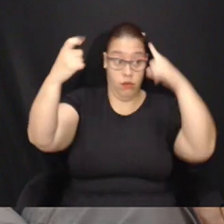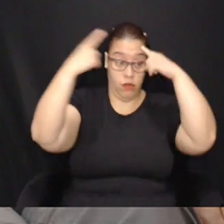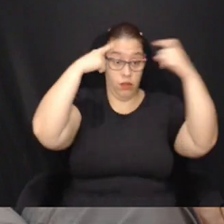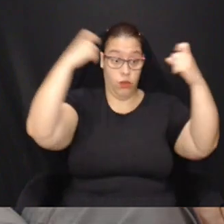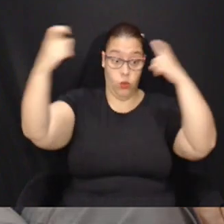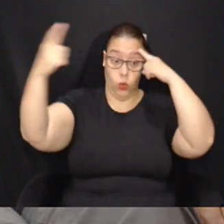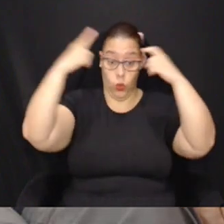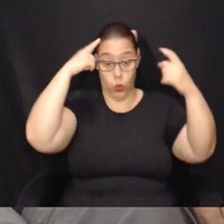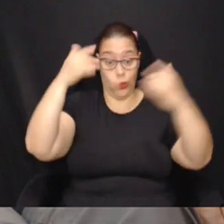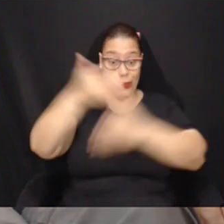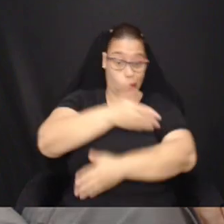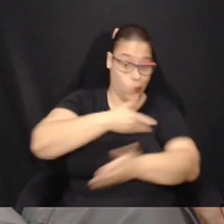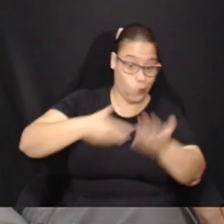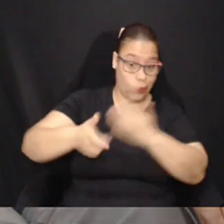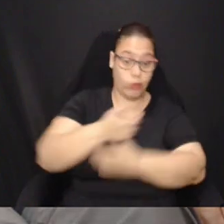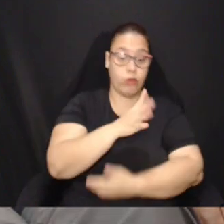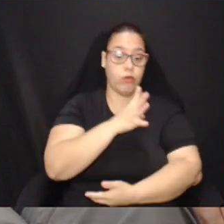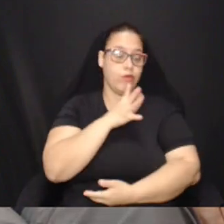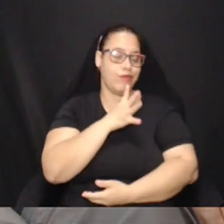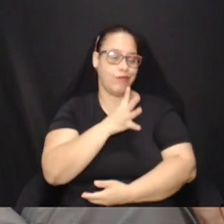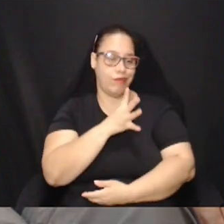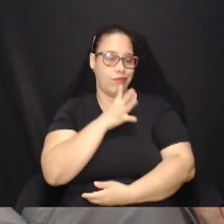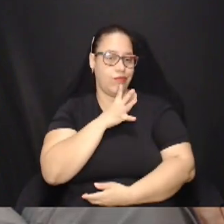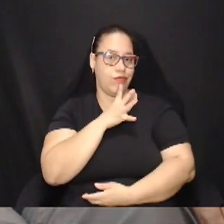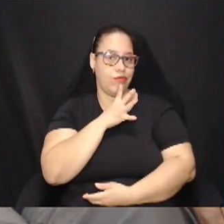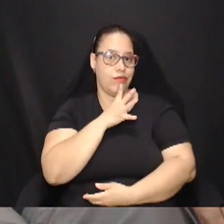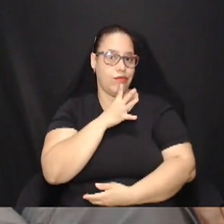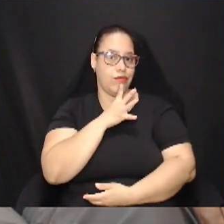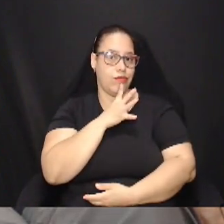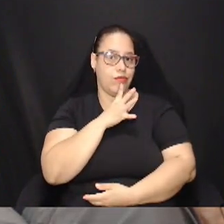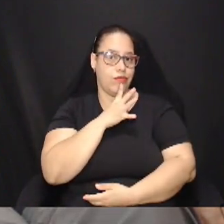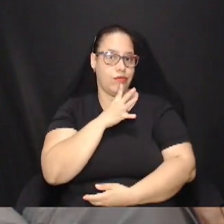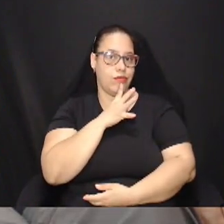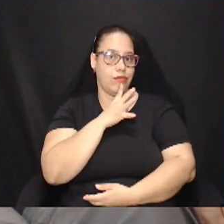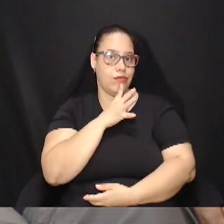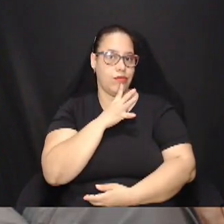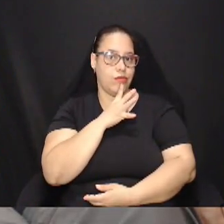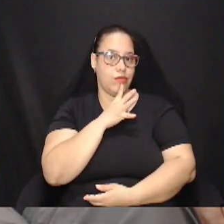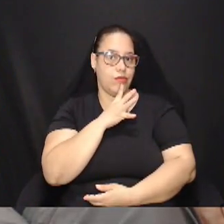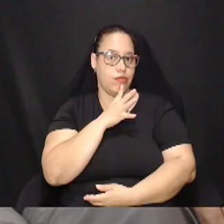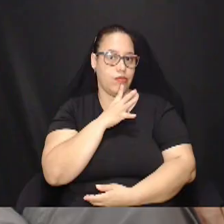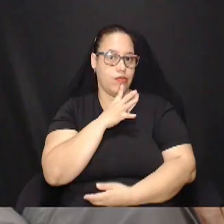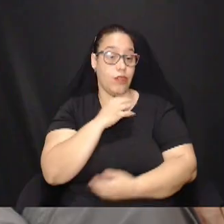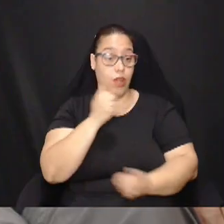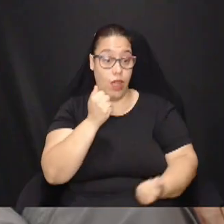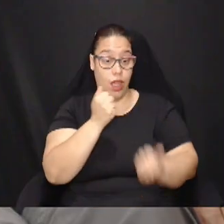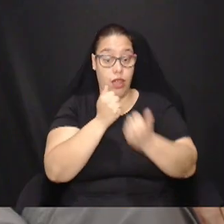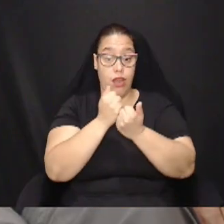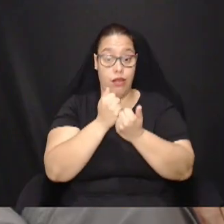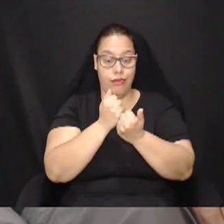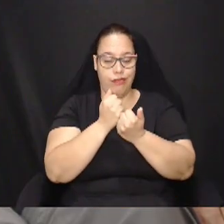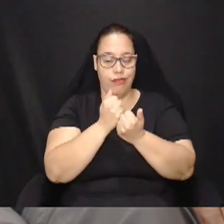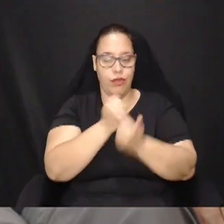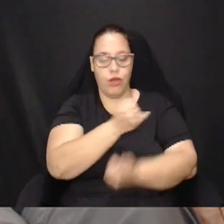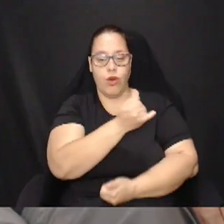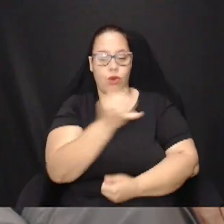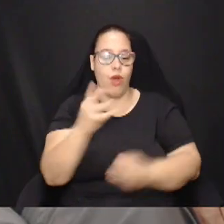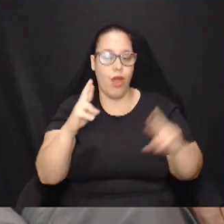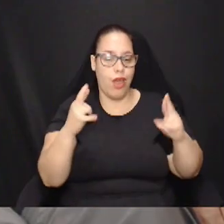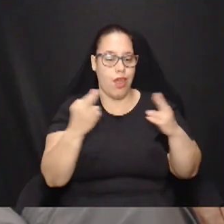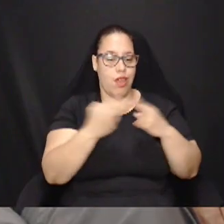de conhecimento, e até mesmo de rede, né? Então, quais são as redes hoje que a gente está